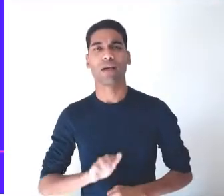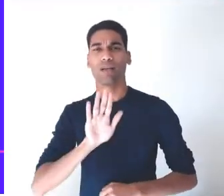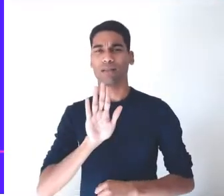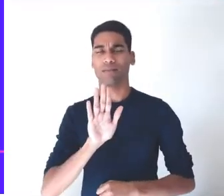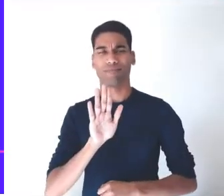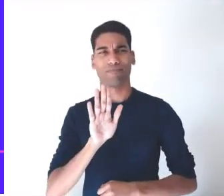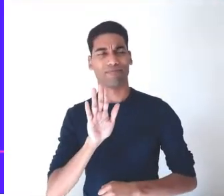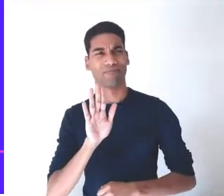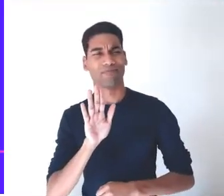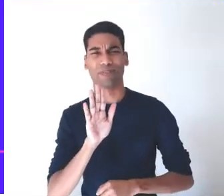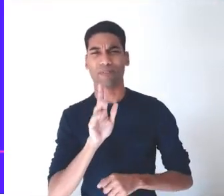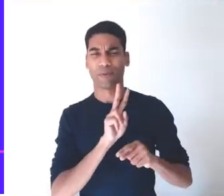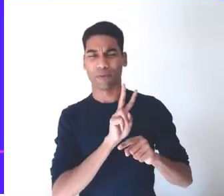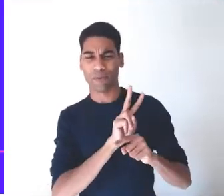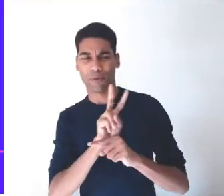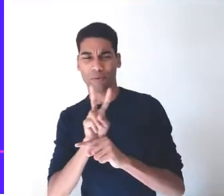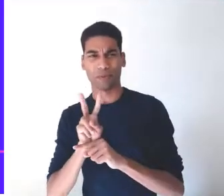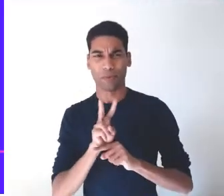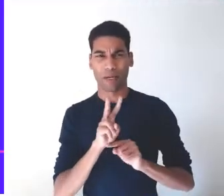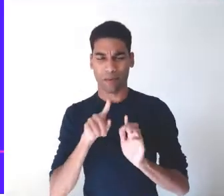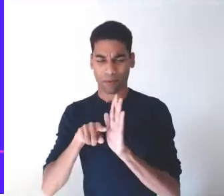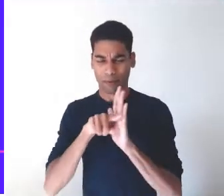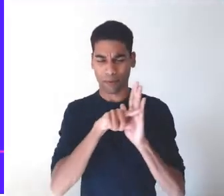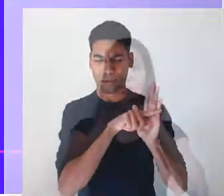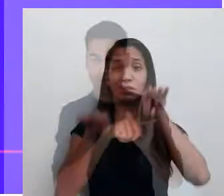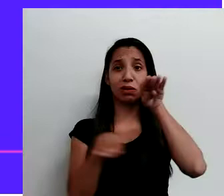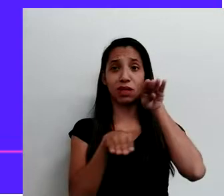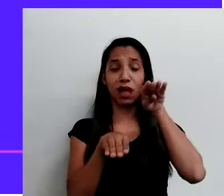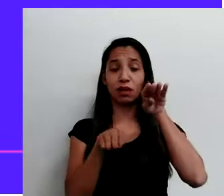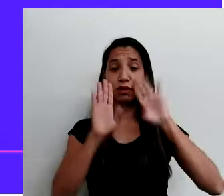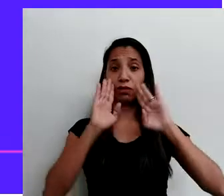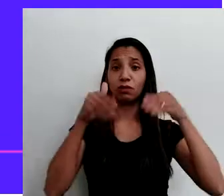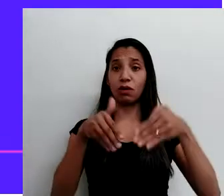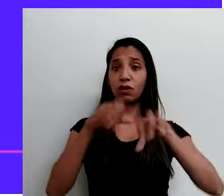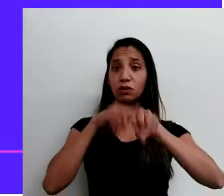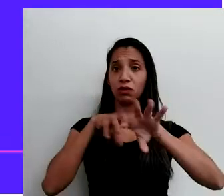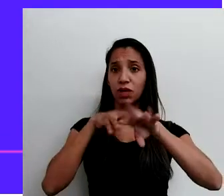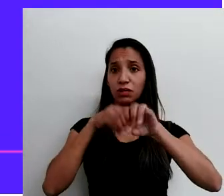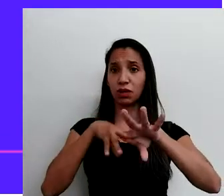desigualdade na educação, mas de questões sociais, de desigualdade